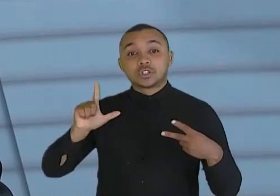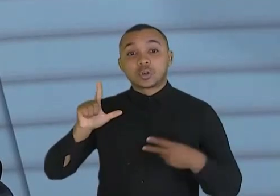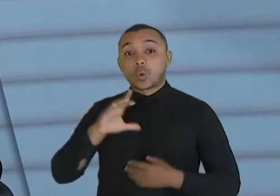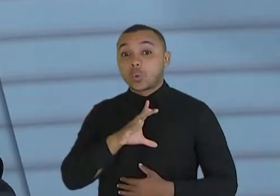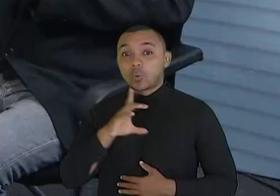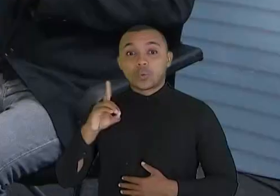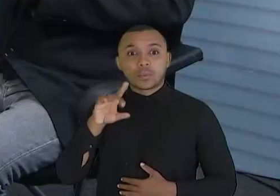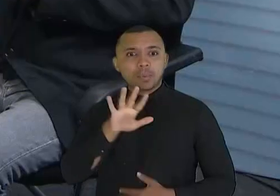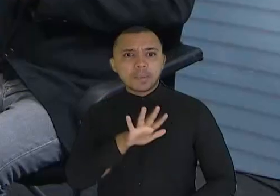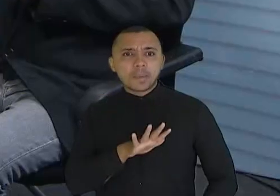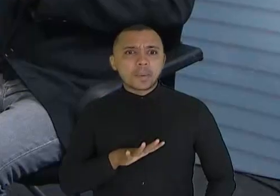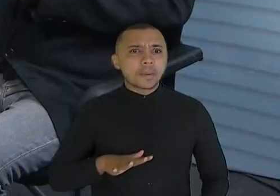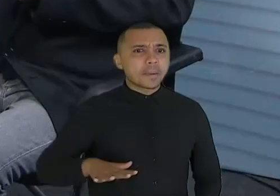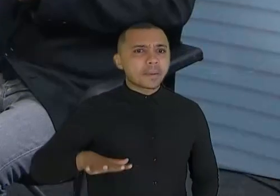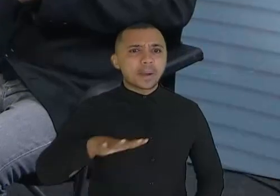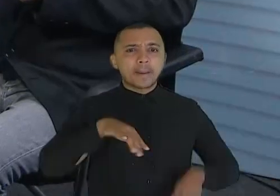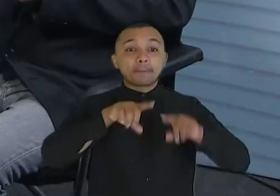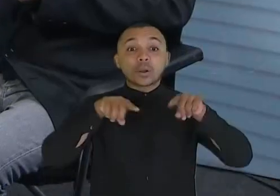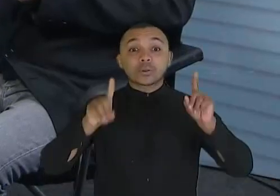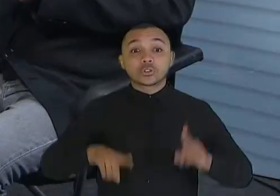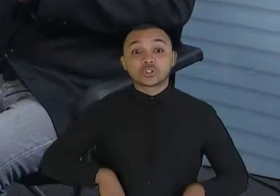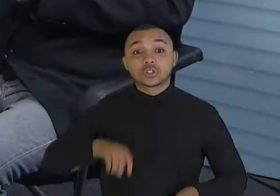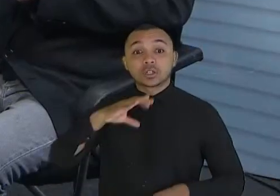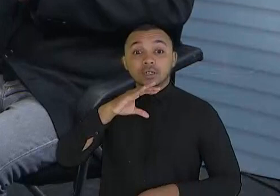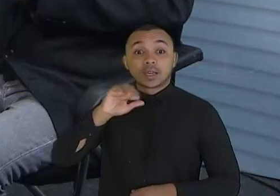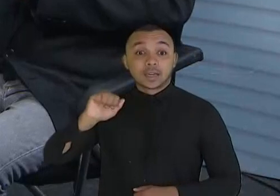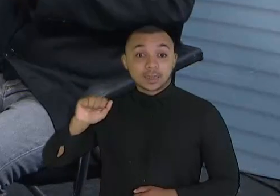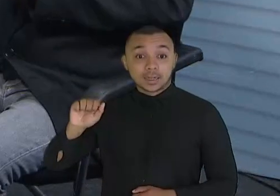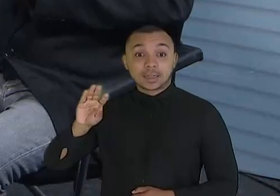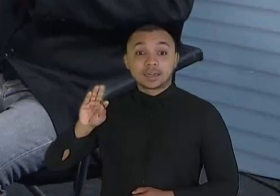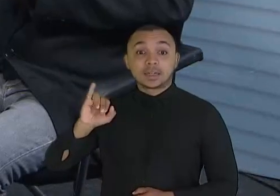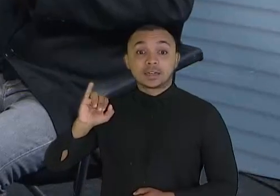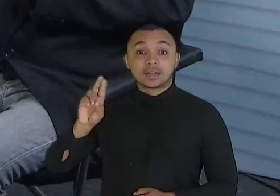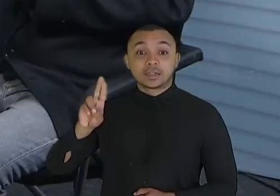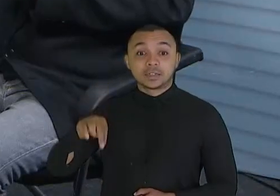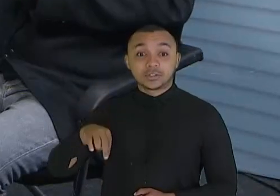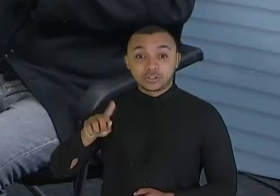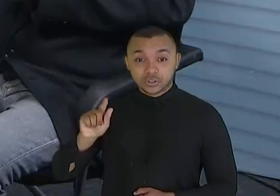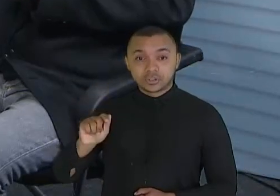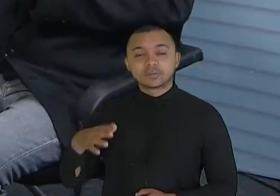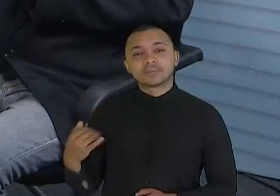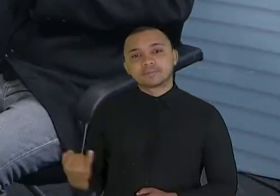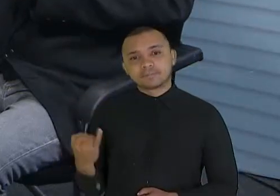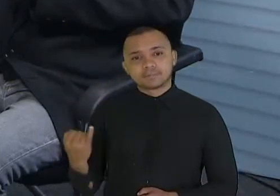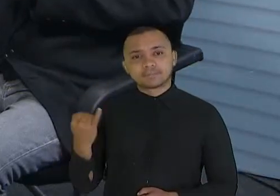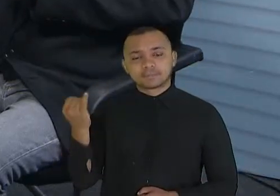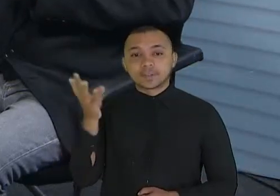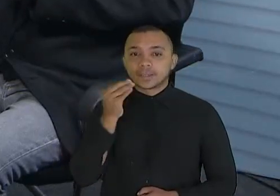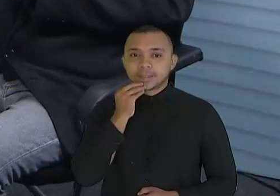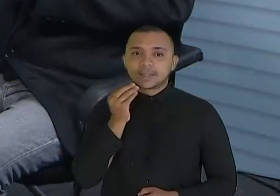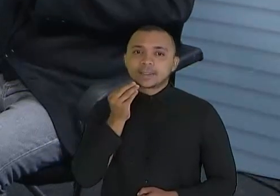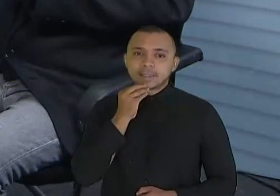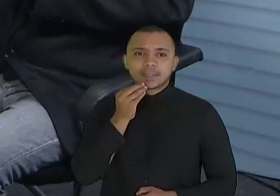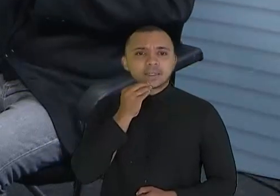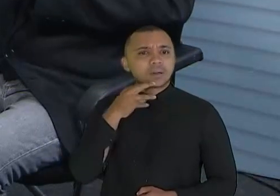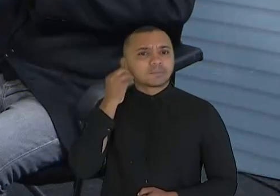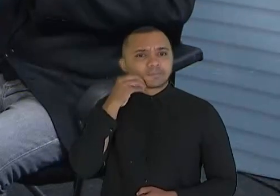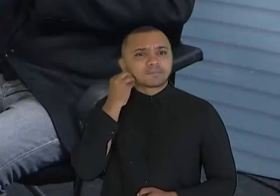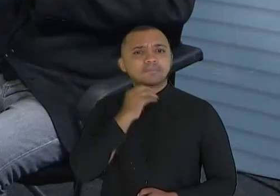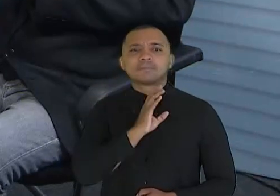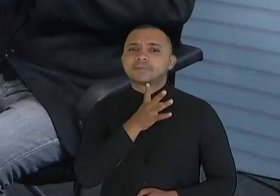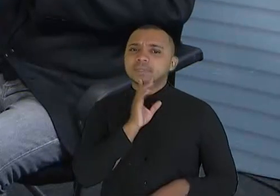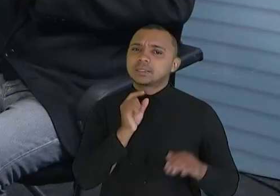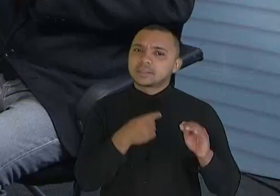Legal vocês trazendo a própria associação para dentro, sim, da semana. Sim. Né? Muito legal. É importante. Eles têm propriedade para falar sobre Caatinga. Né?